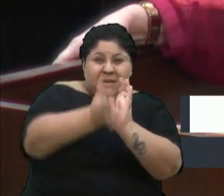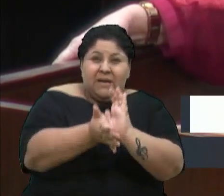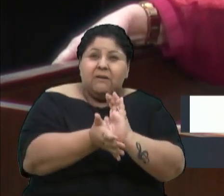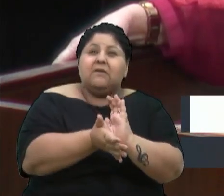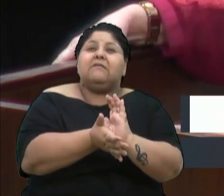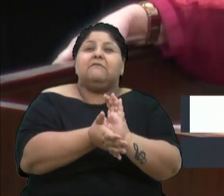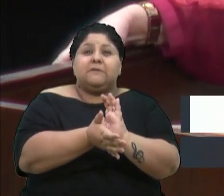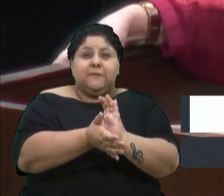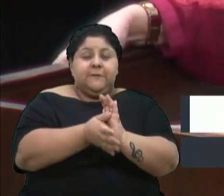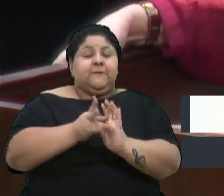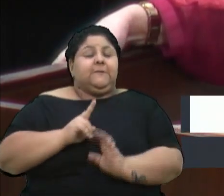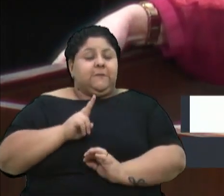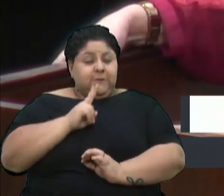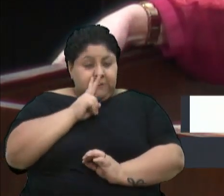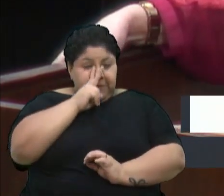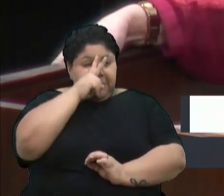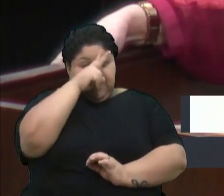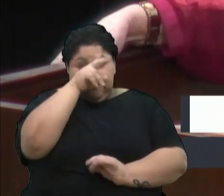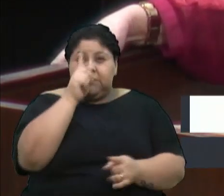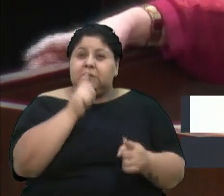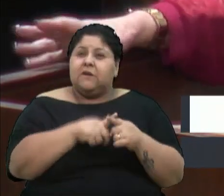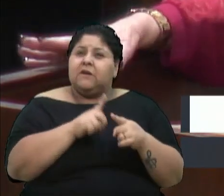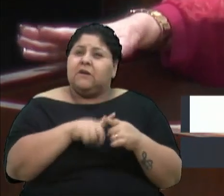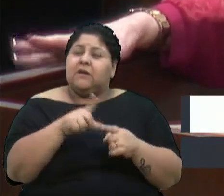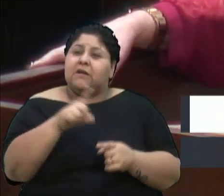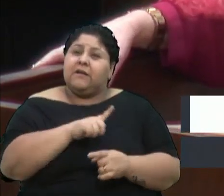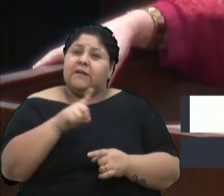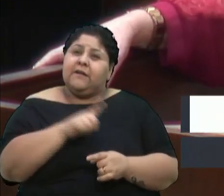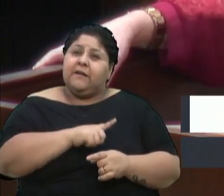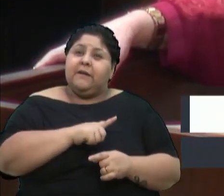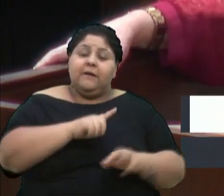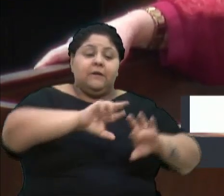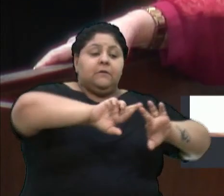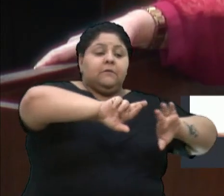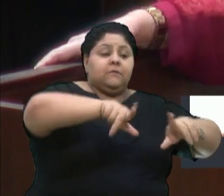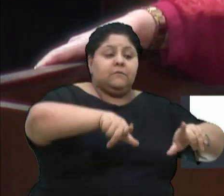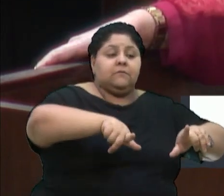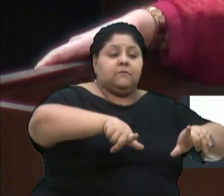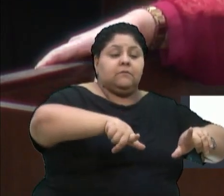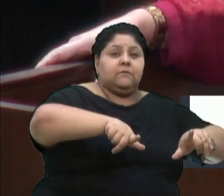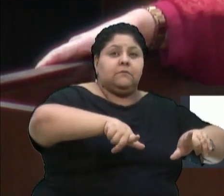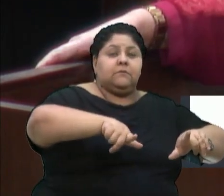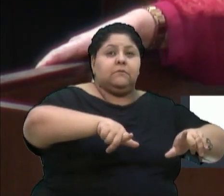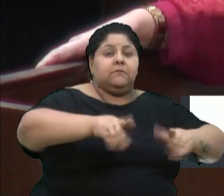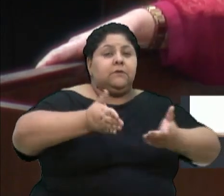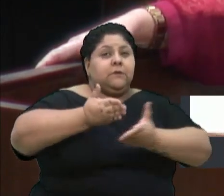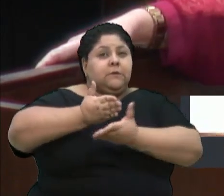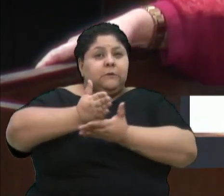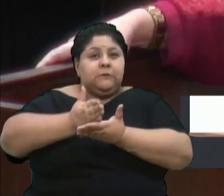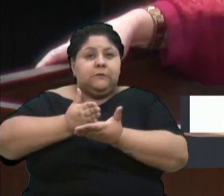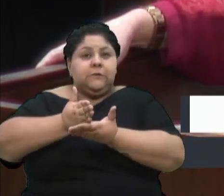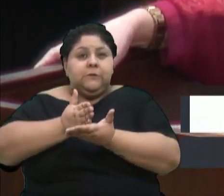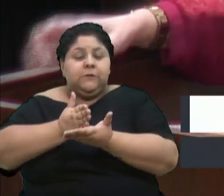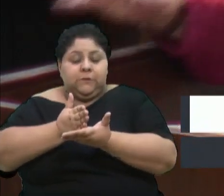ainda é forte, porque existe uma diferença entre